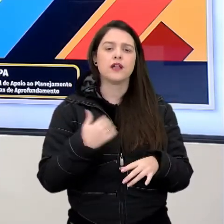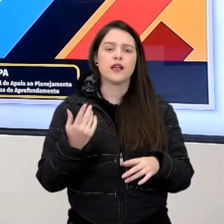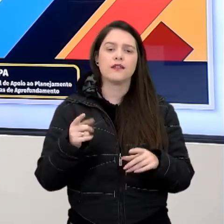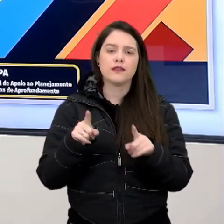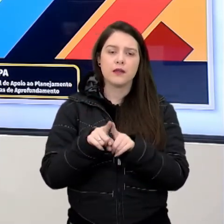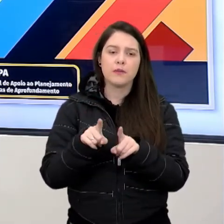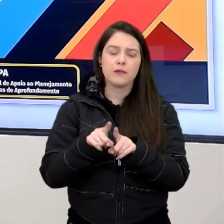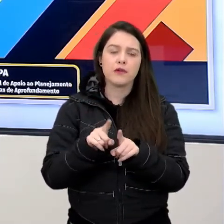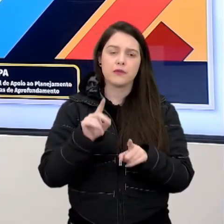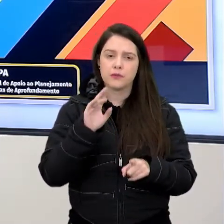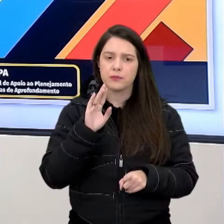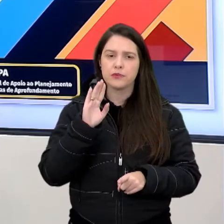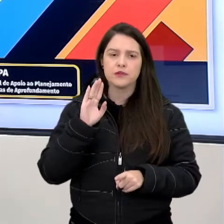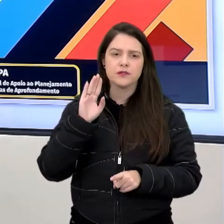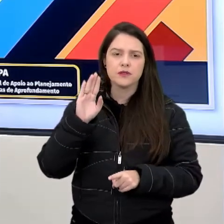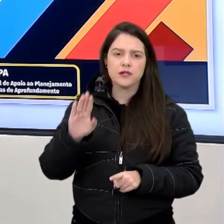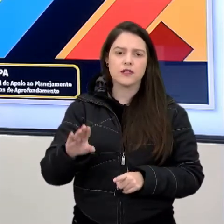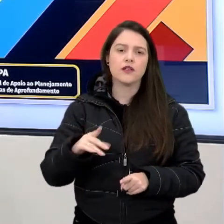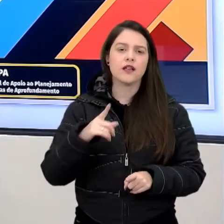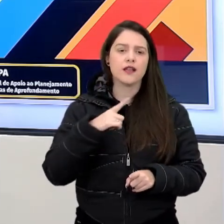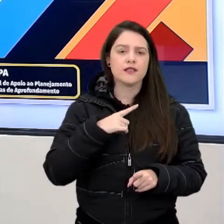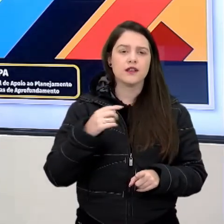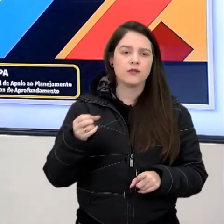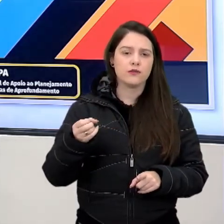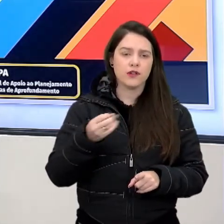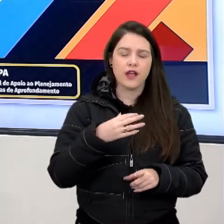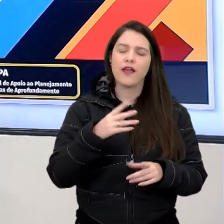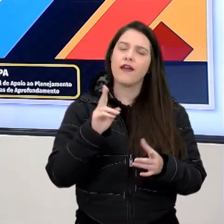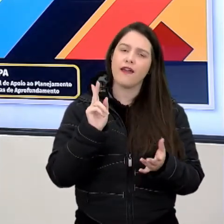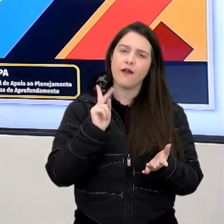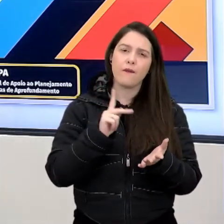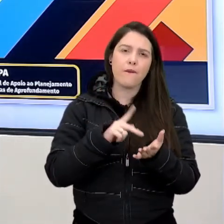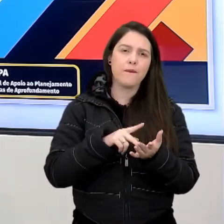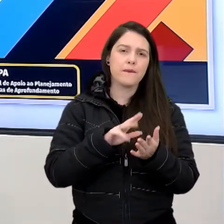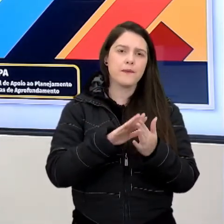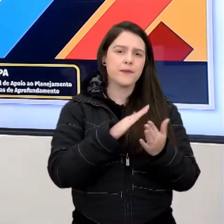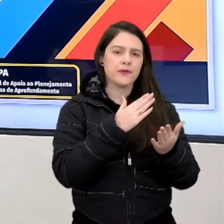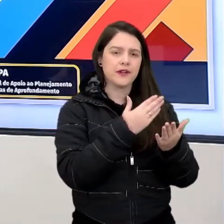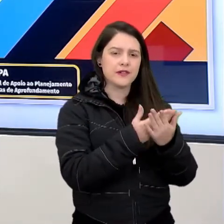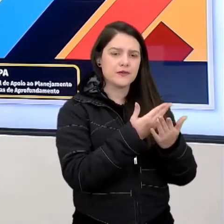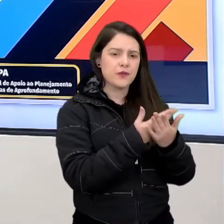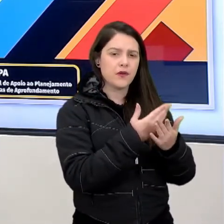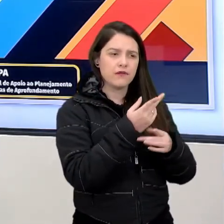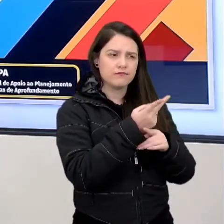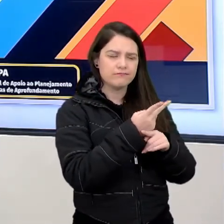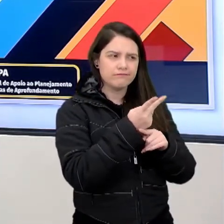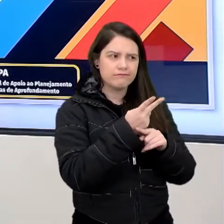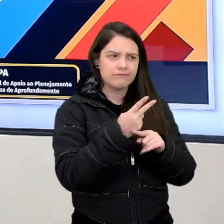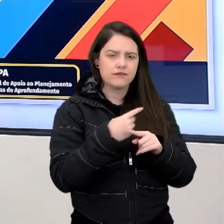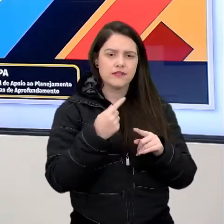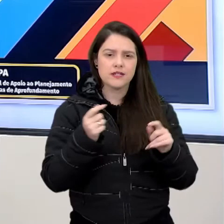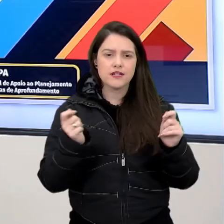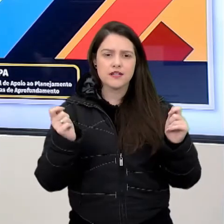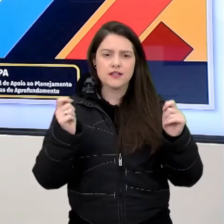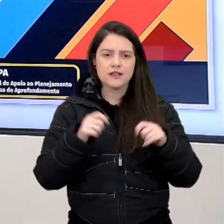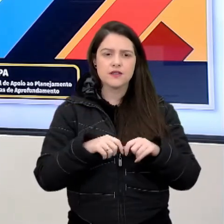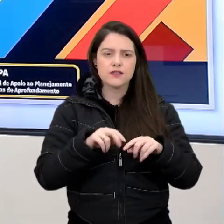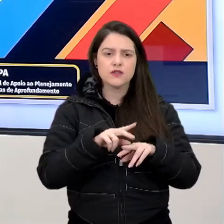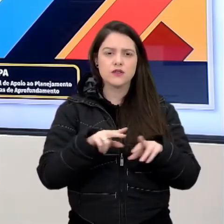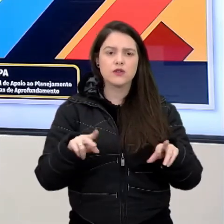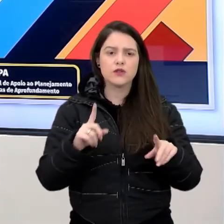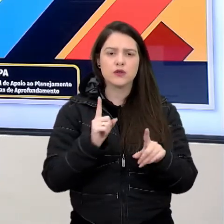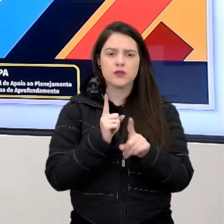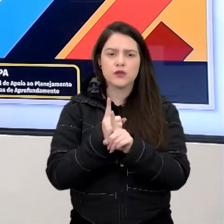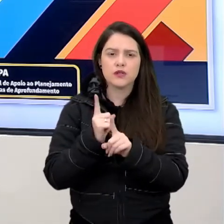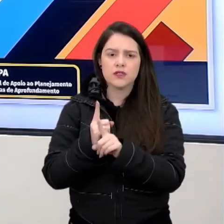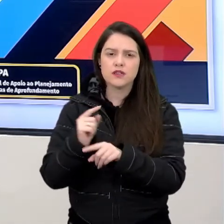né, muda, né? Essa frase é comum na escola, né? Ô professor, logo agora que eu estava aprendendo, o senhor vai e muda? Nossa,